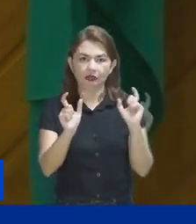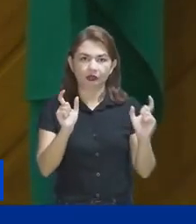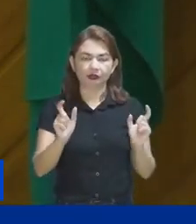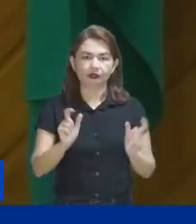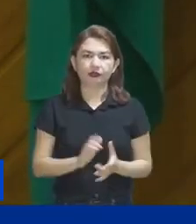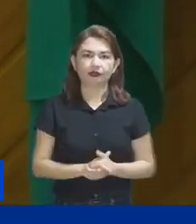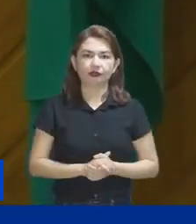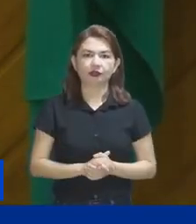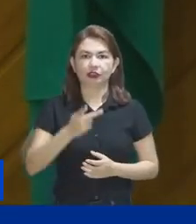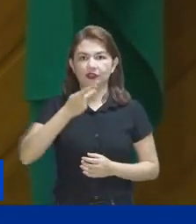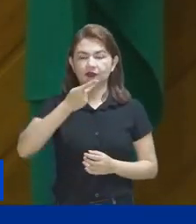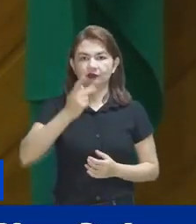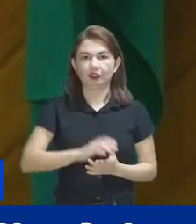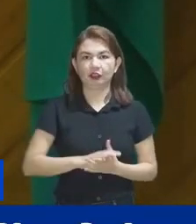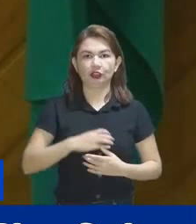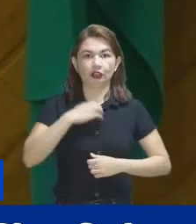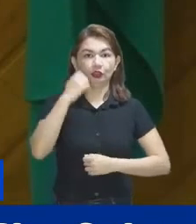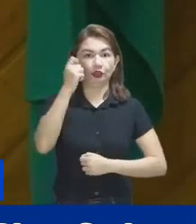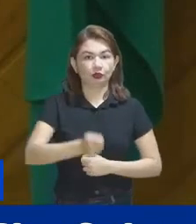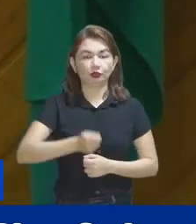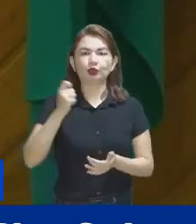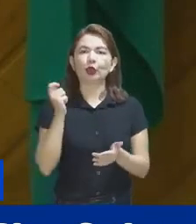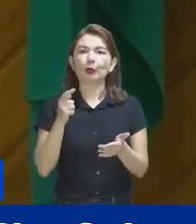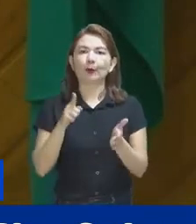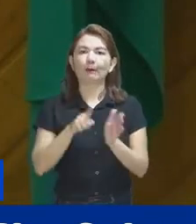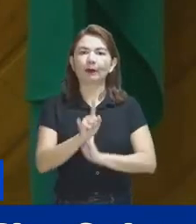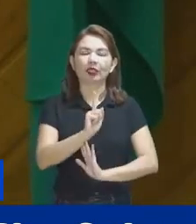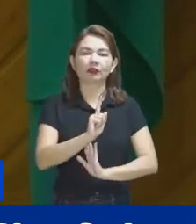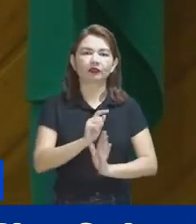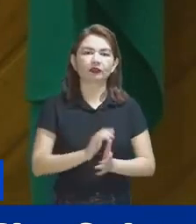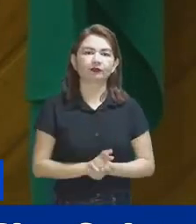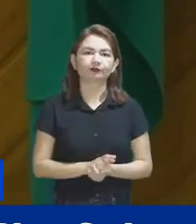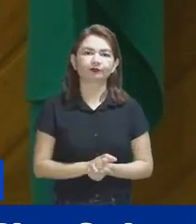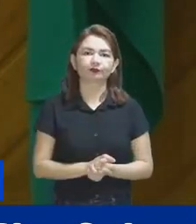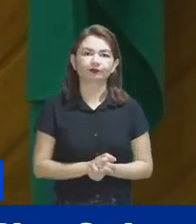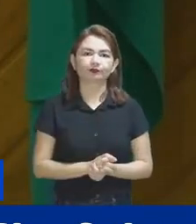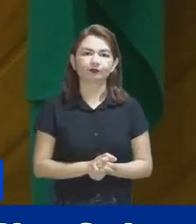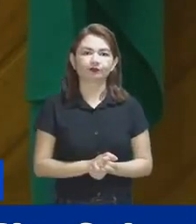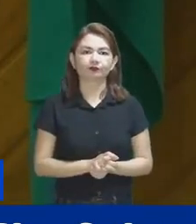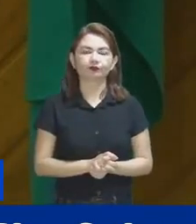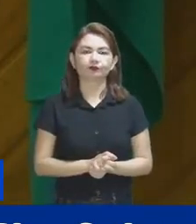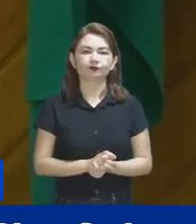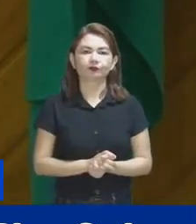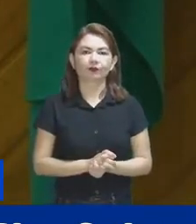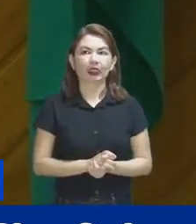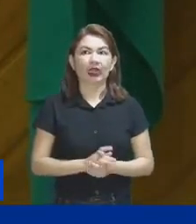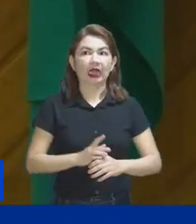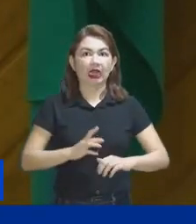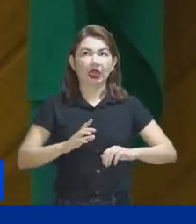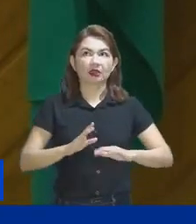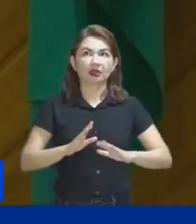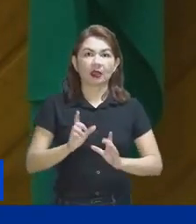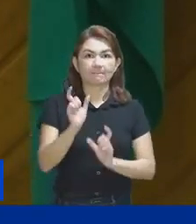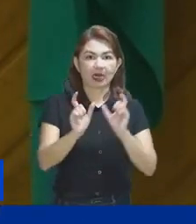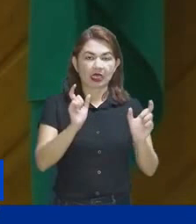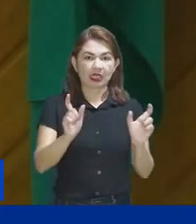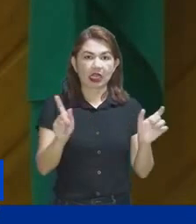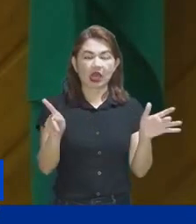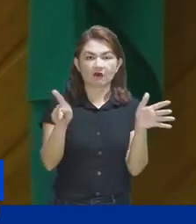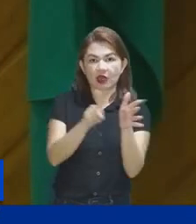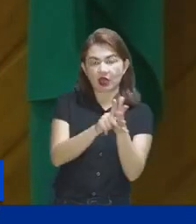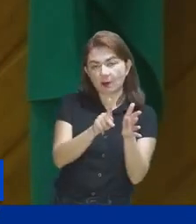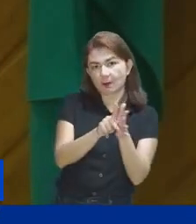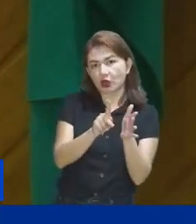for inquirida em juízo, decotando a parte dos fatos que envolviam o investigado Diogo Sênio.